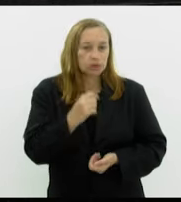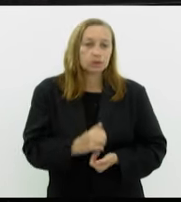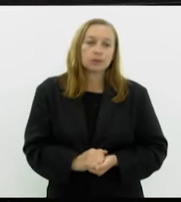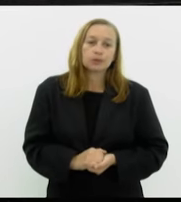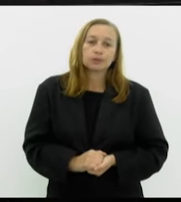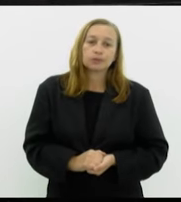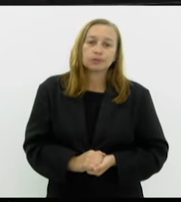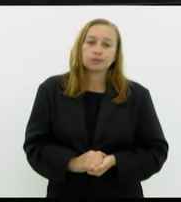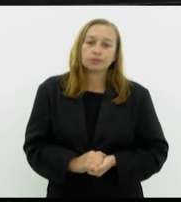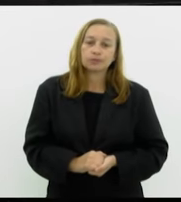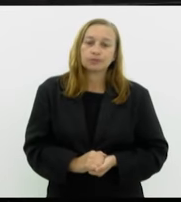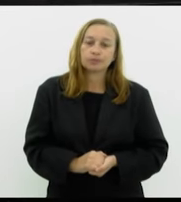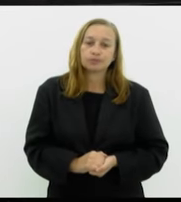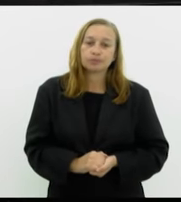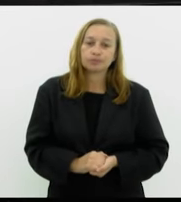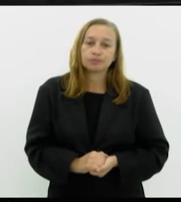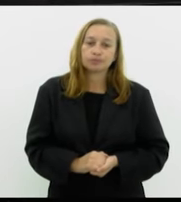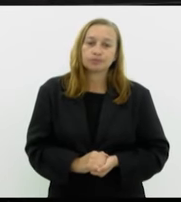parte